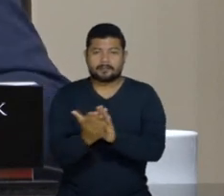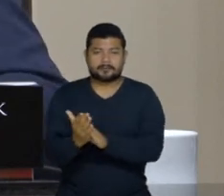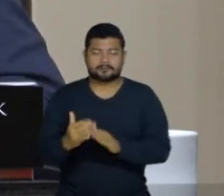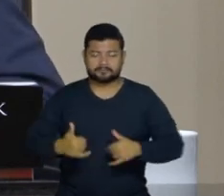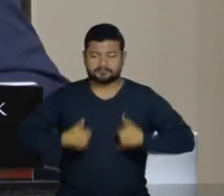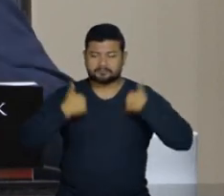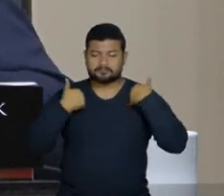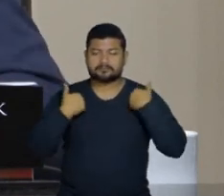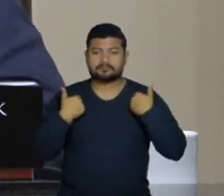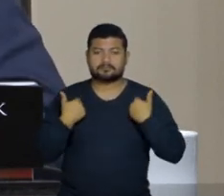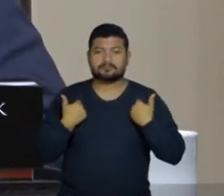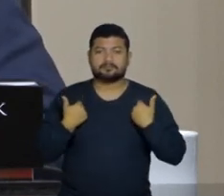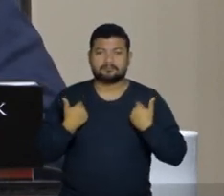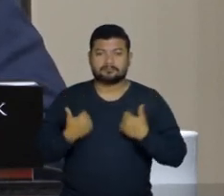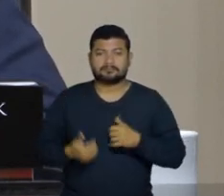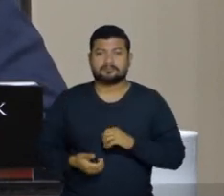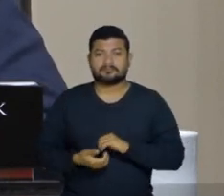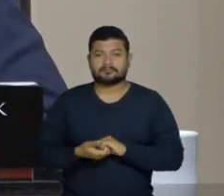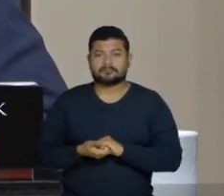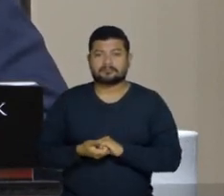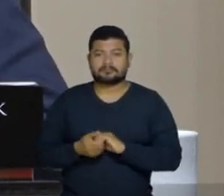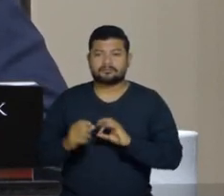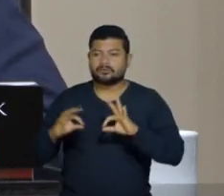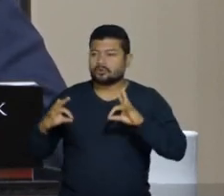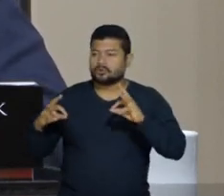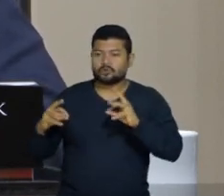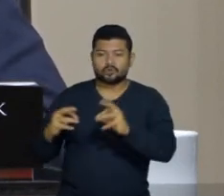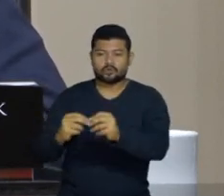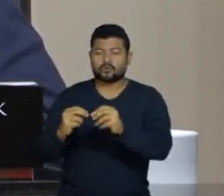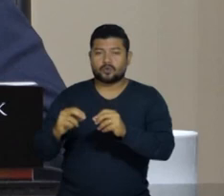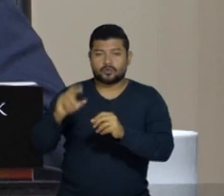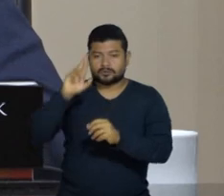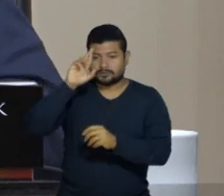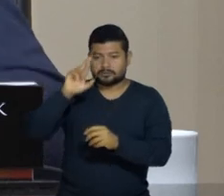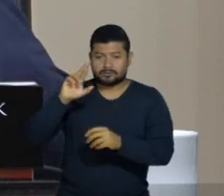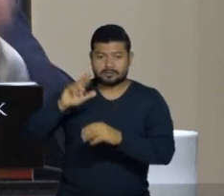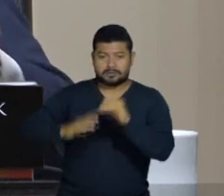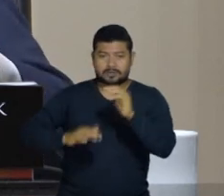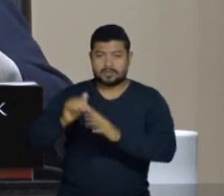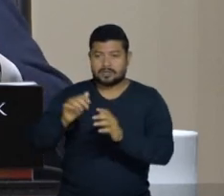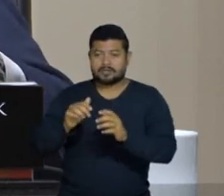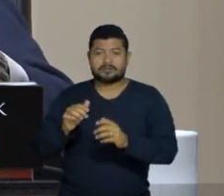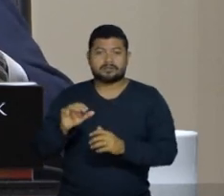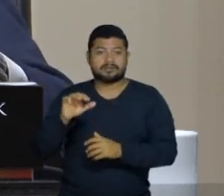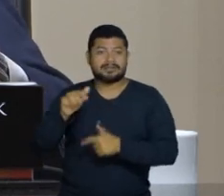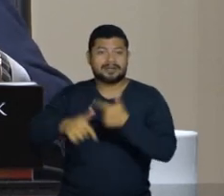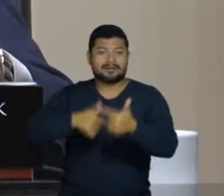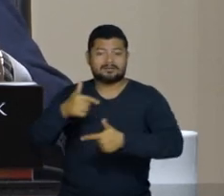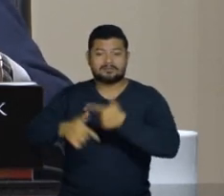de ocupar todos os cargos na instituição. Quando